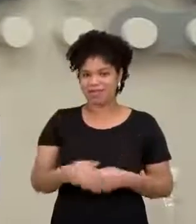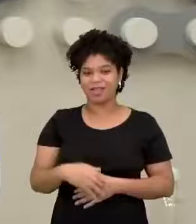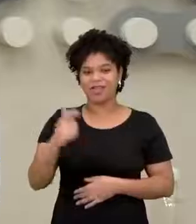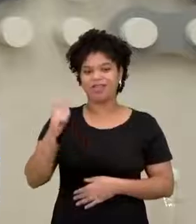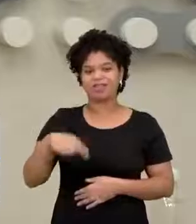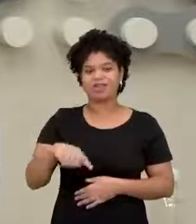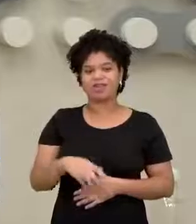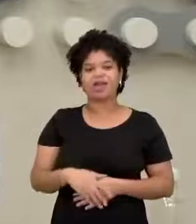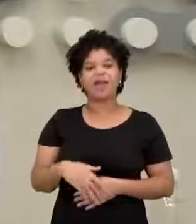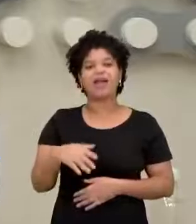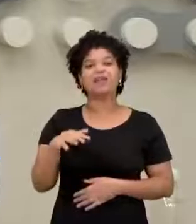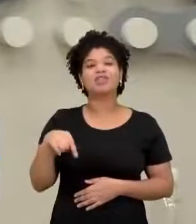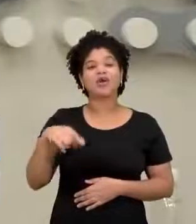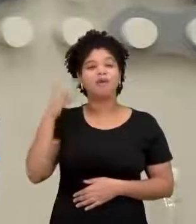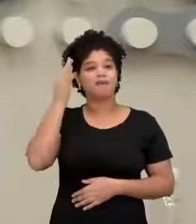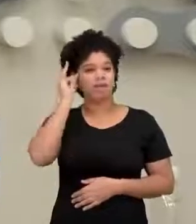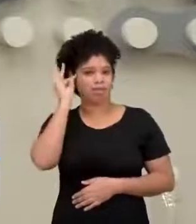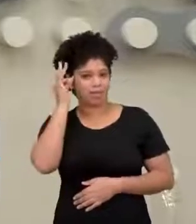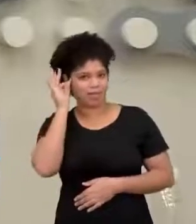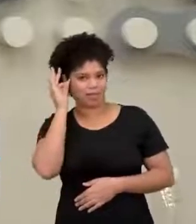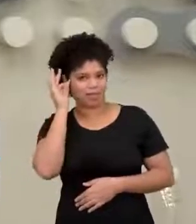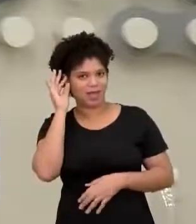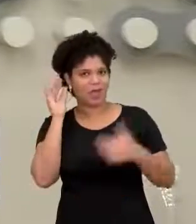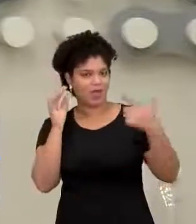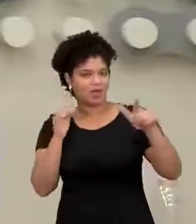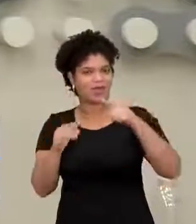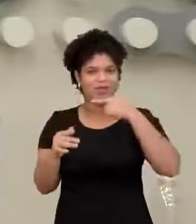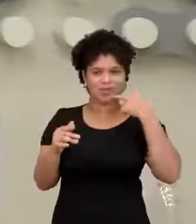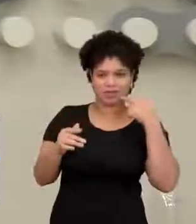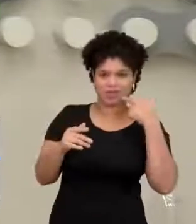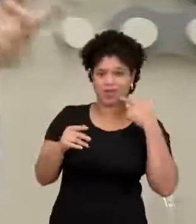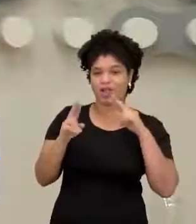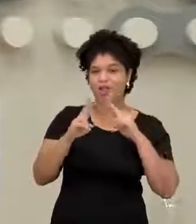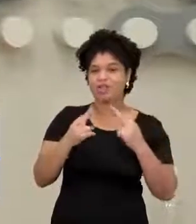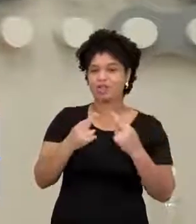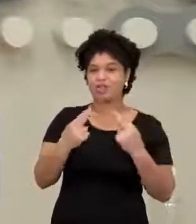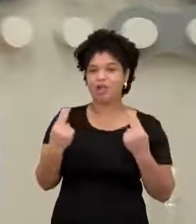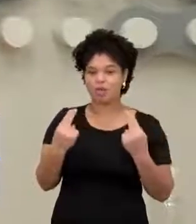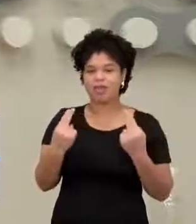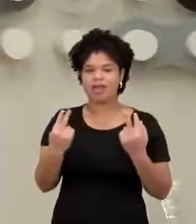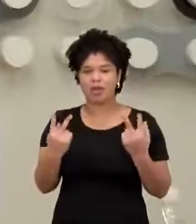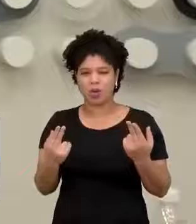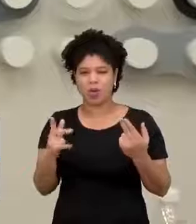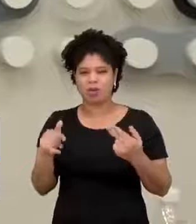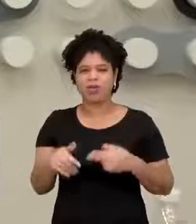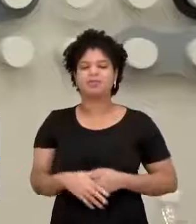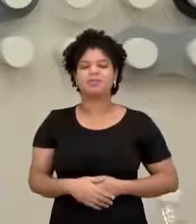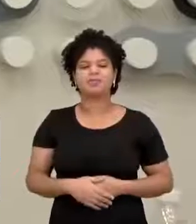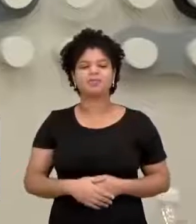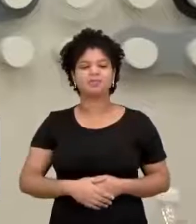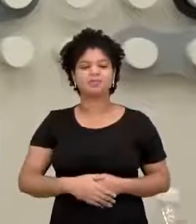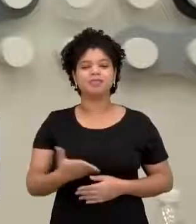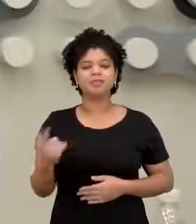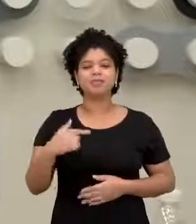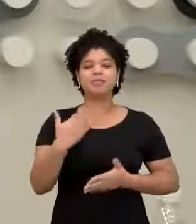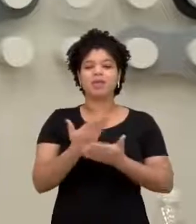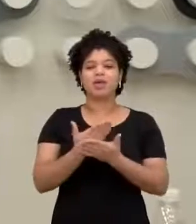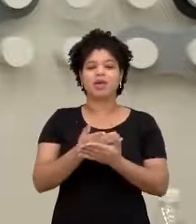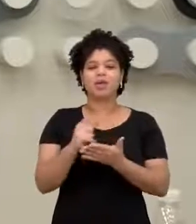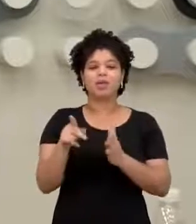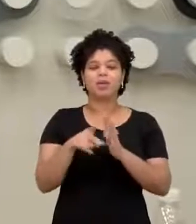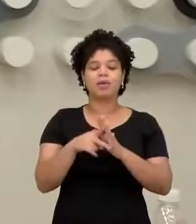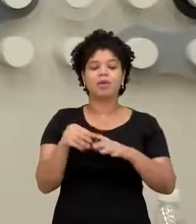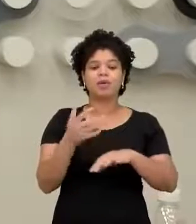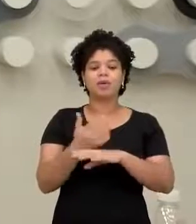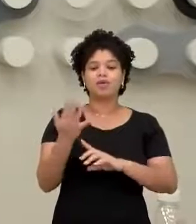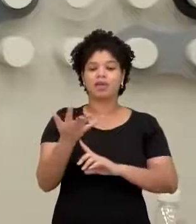Maria? Não, eu sou a Maria Fernanda, que dá quase no mesmo. E hoje a gente vai, então, trazer essa aula de artes para